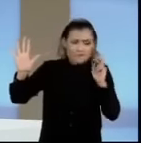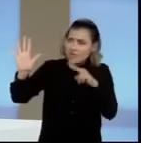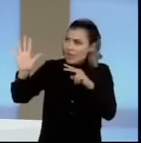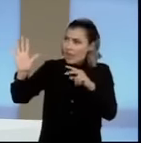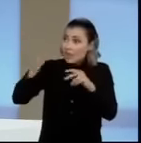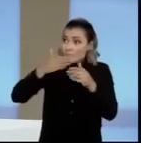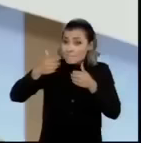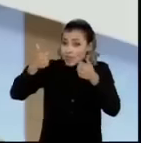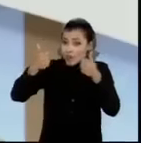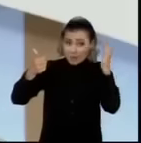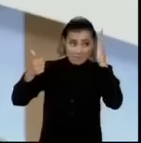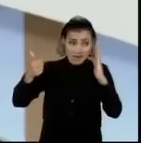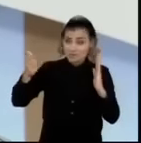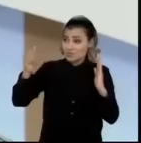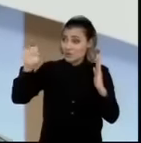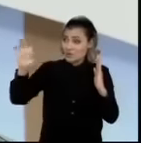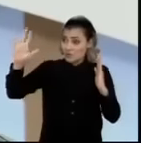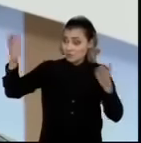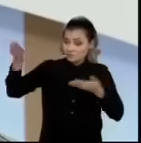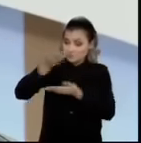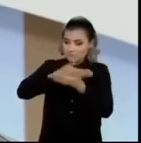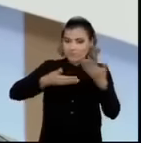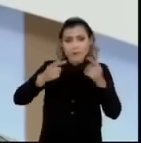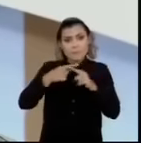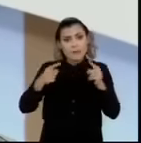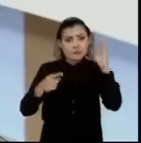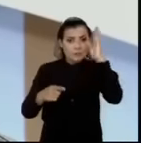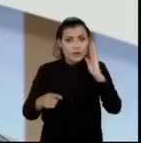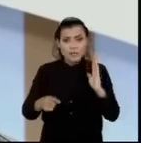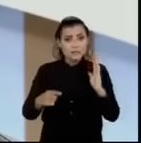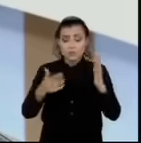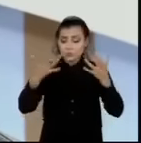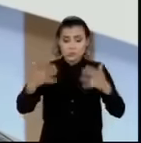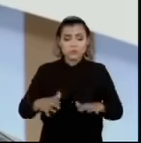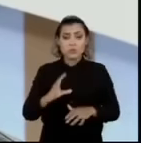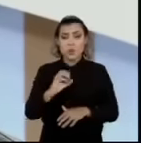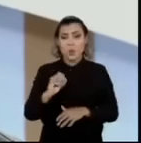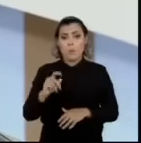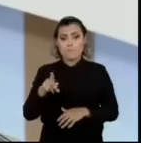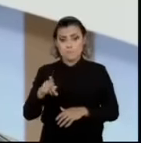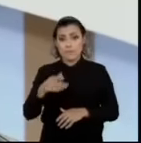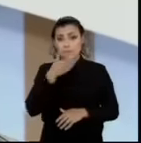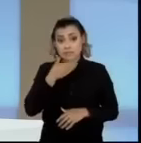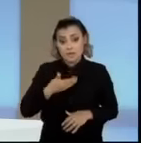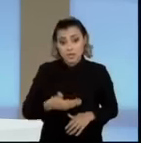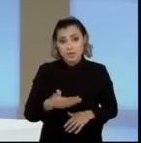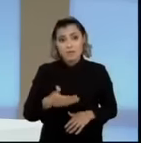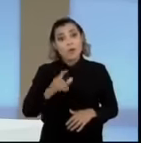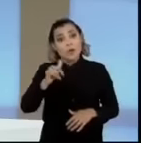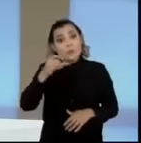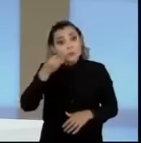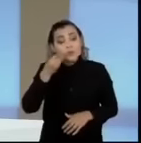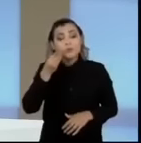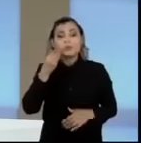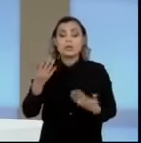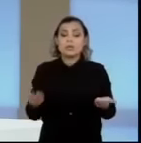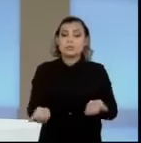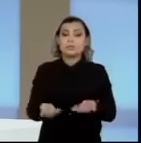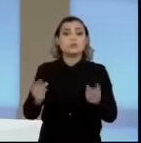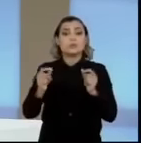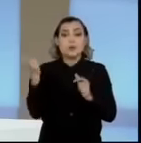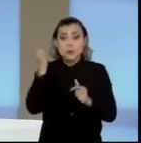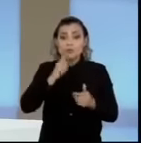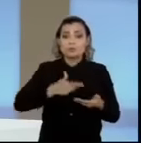Brasil e o Brasil se recusou a sediar a COP aqui no final do ano, que seria uma oportunidade de ouro hoje para